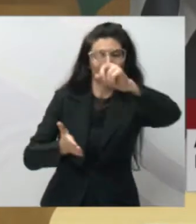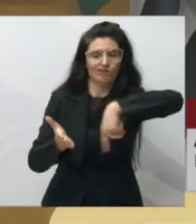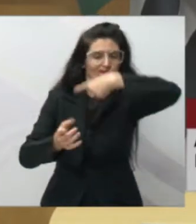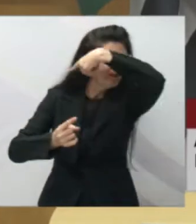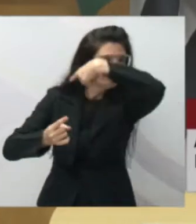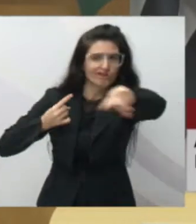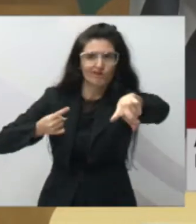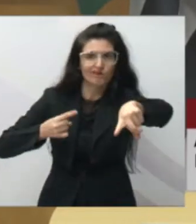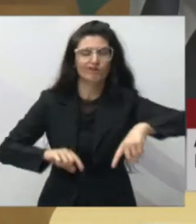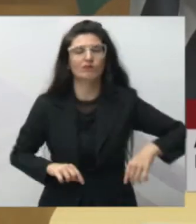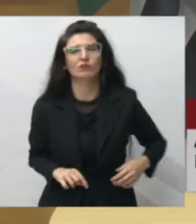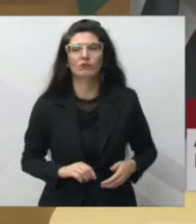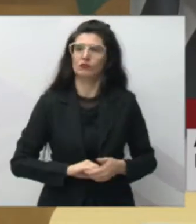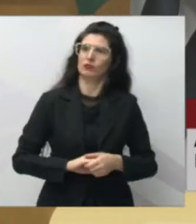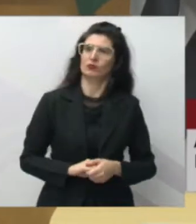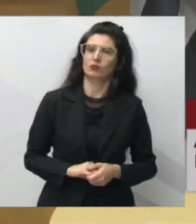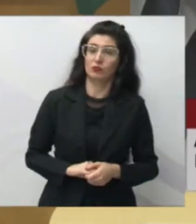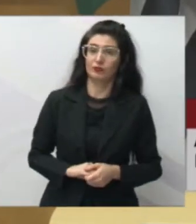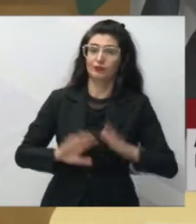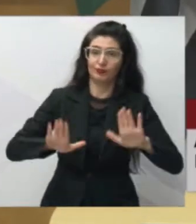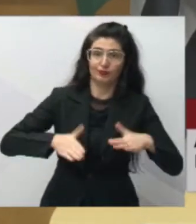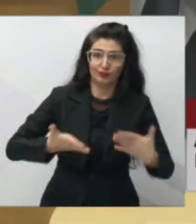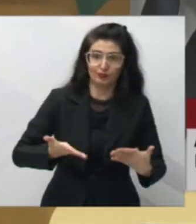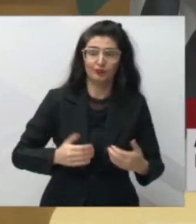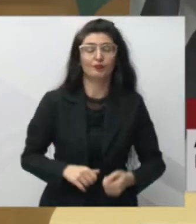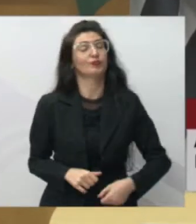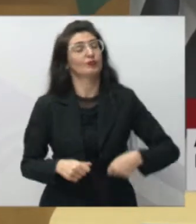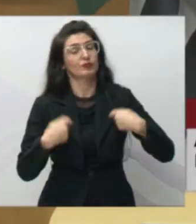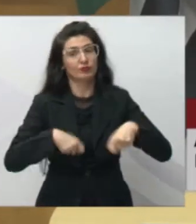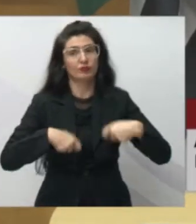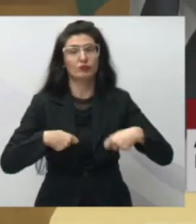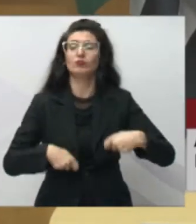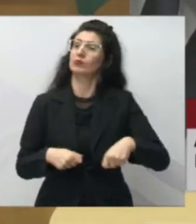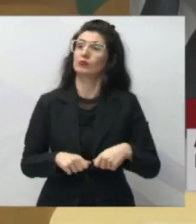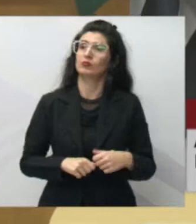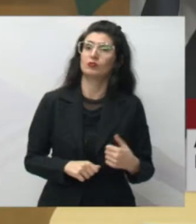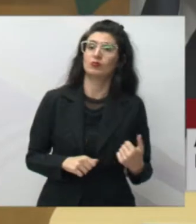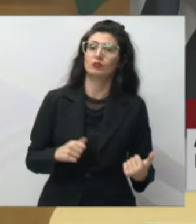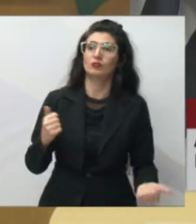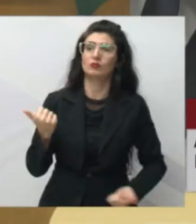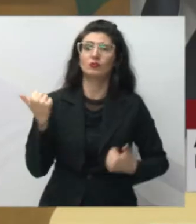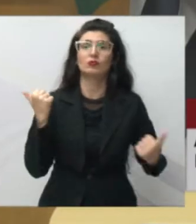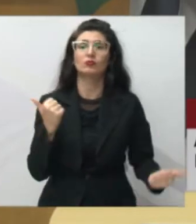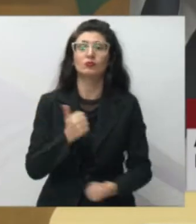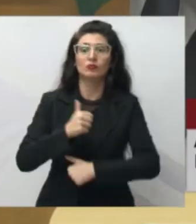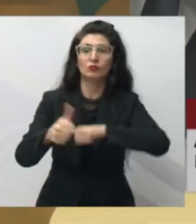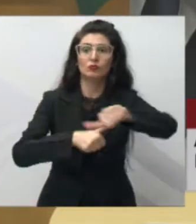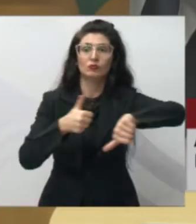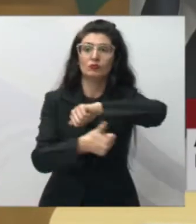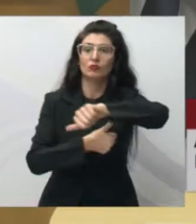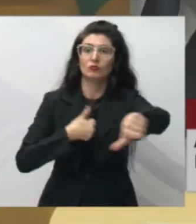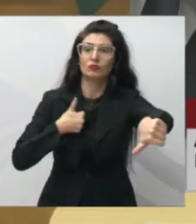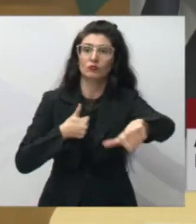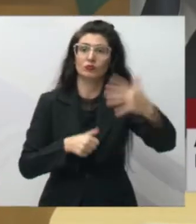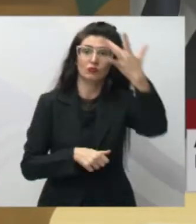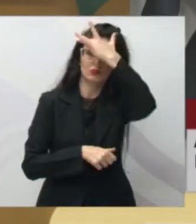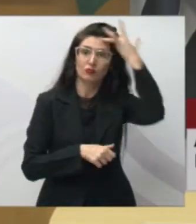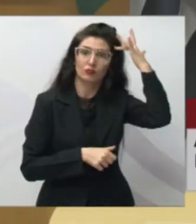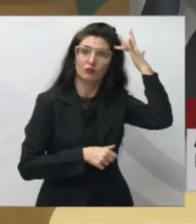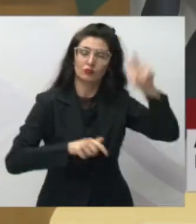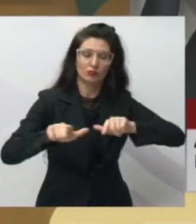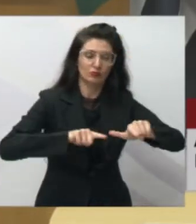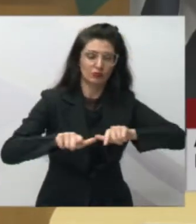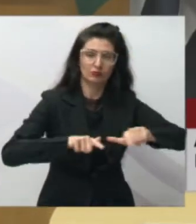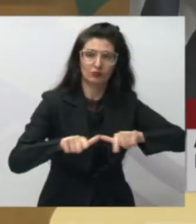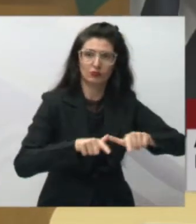dispositivos que atualmente prevêem a substituição automática nos cargos efetivos de confiança.